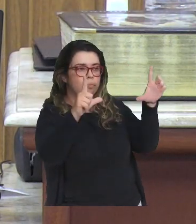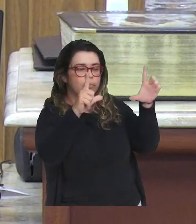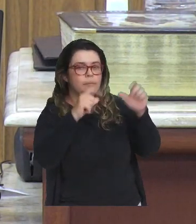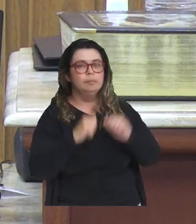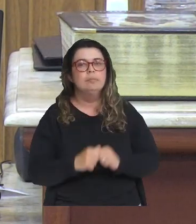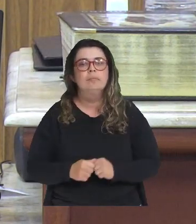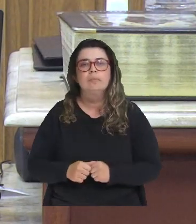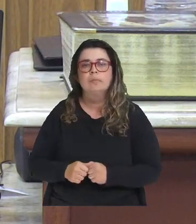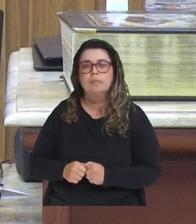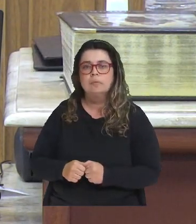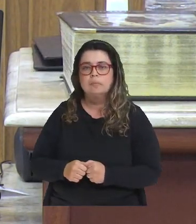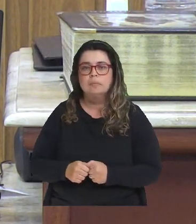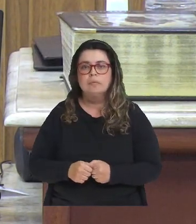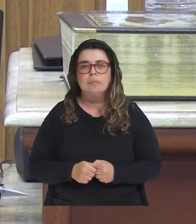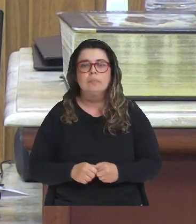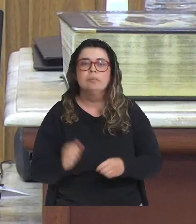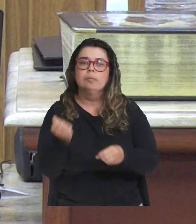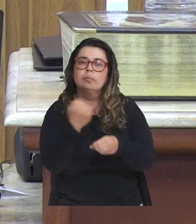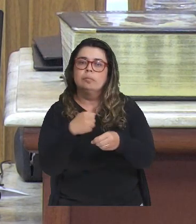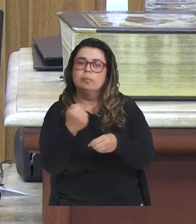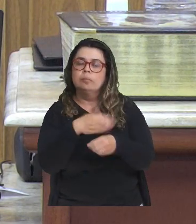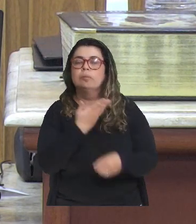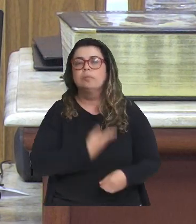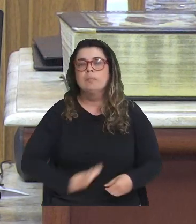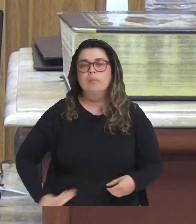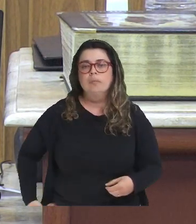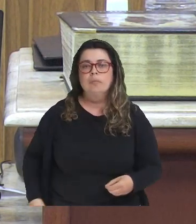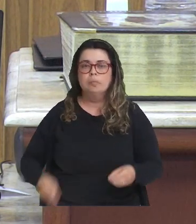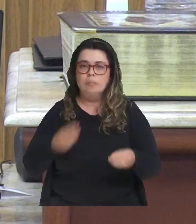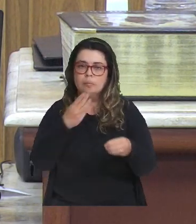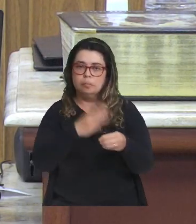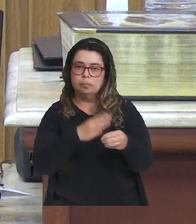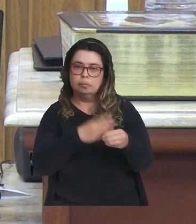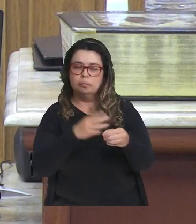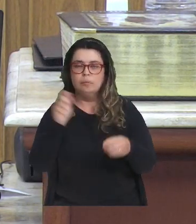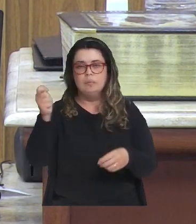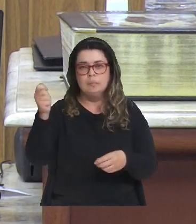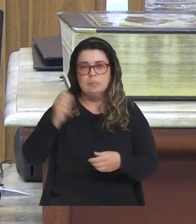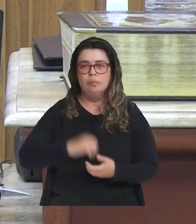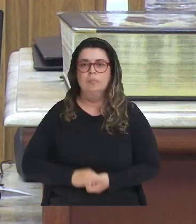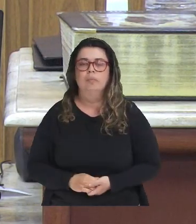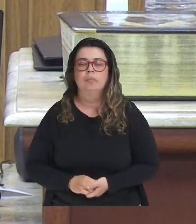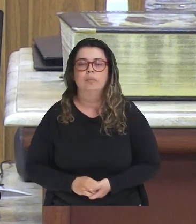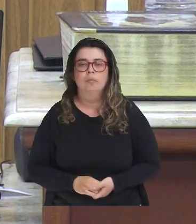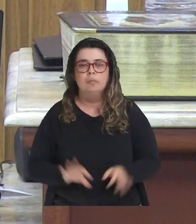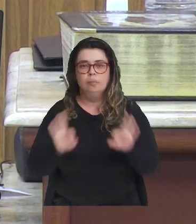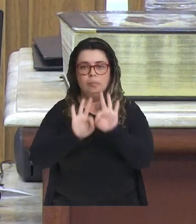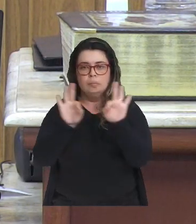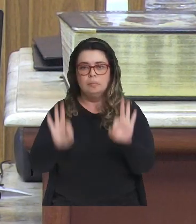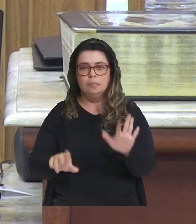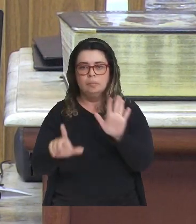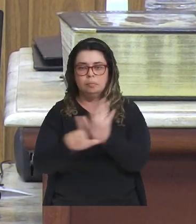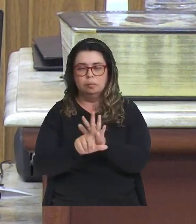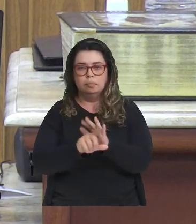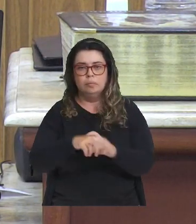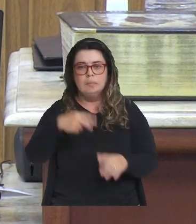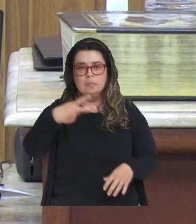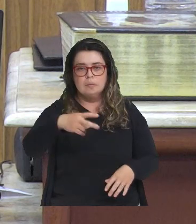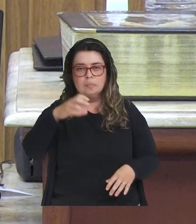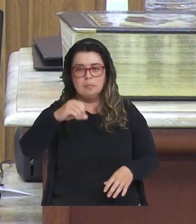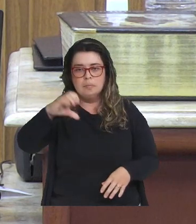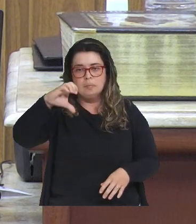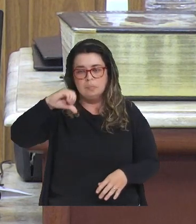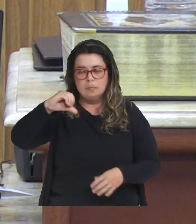inauguração de obras públicas no município de Assis e da outras providências. Projeto de Lei número 209/2022 do